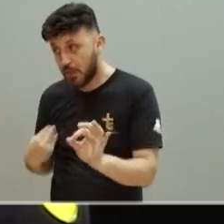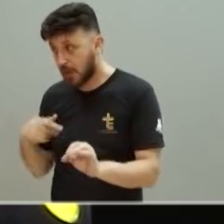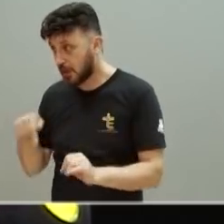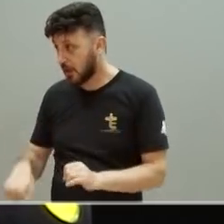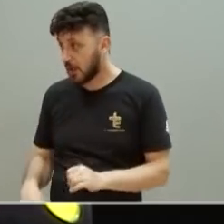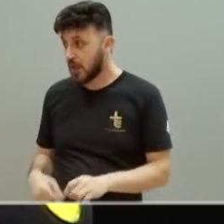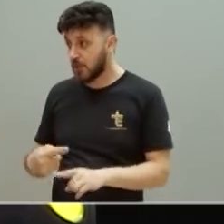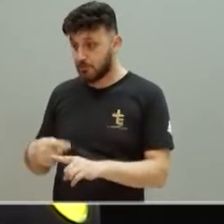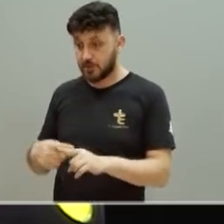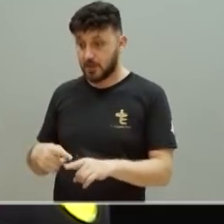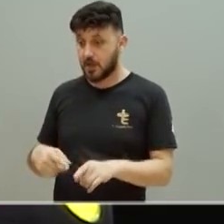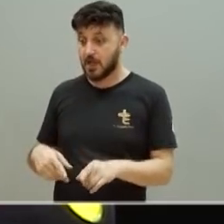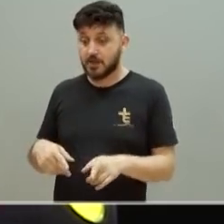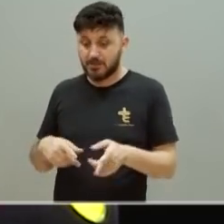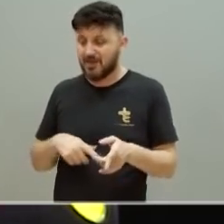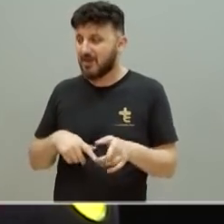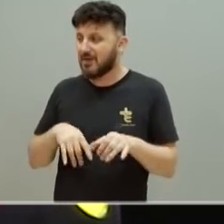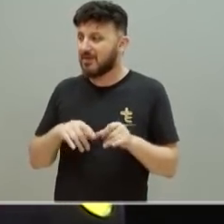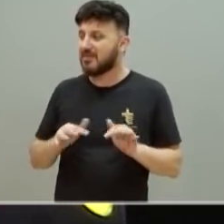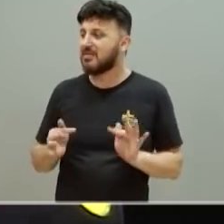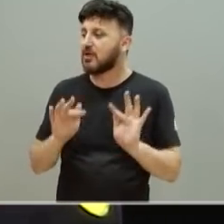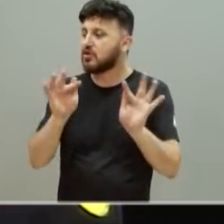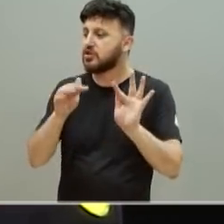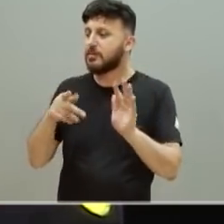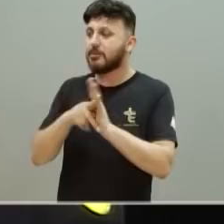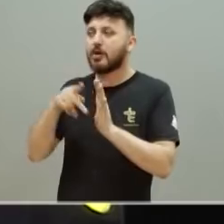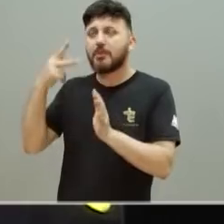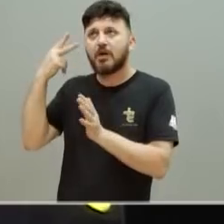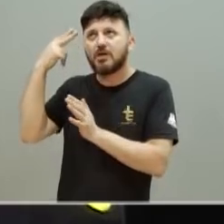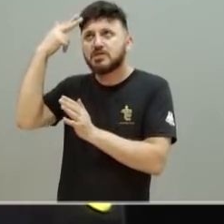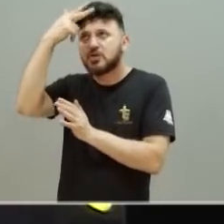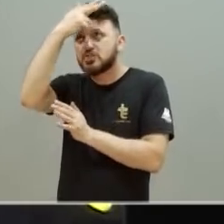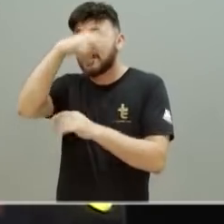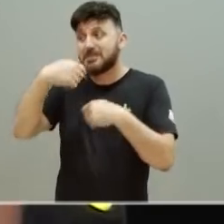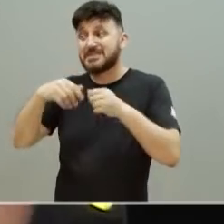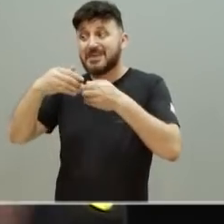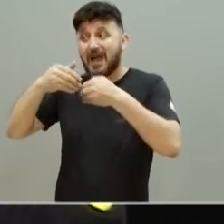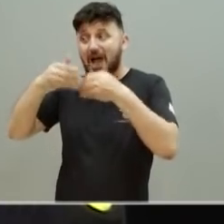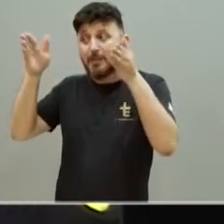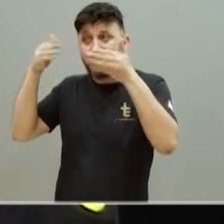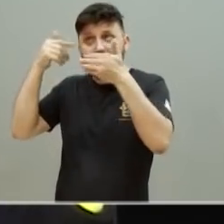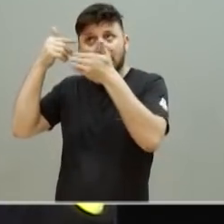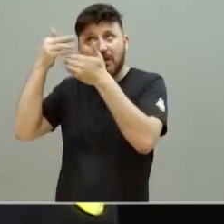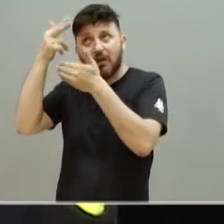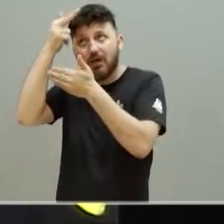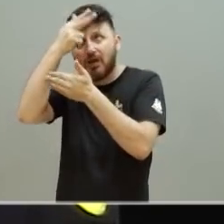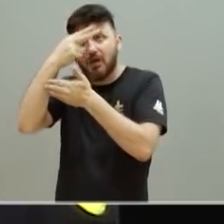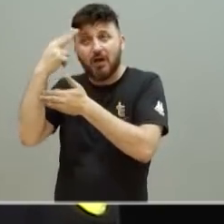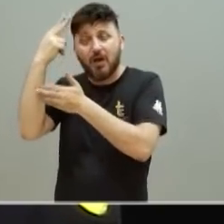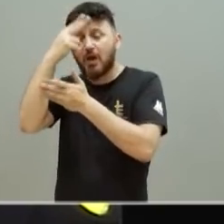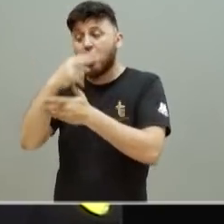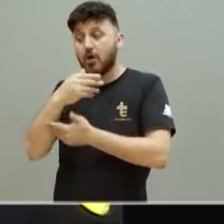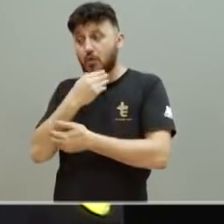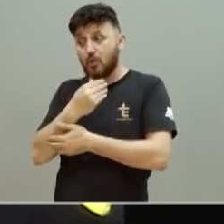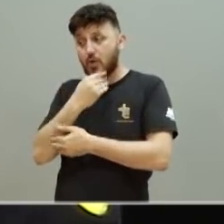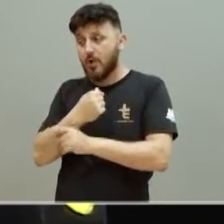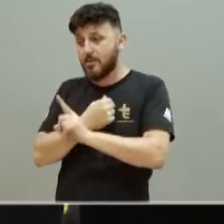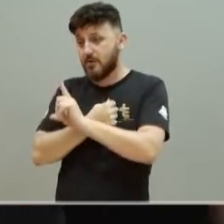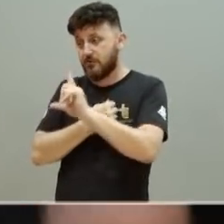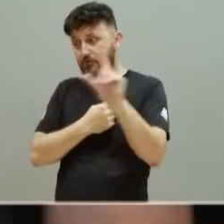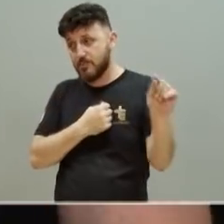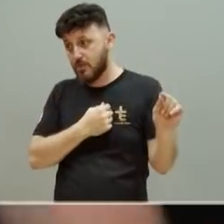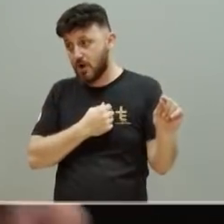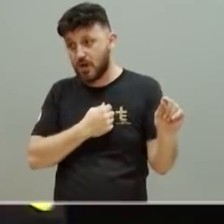equipamento que abria a cabeça dela, porque o tipo de cirurgia que ela ia fazer tinha que abrir a cabeça dela, e o cirurgião não